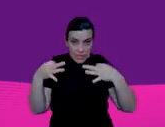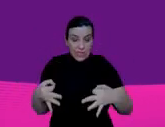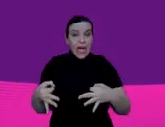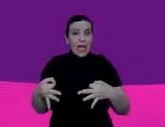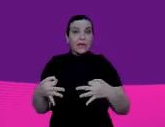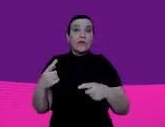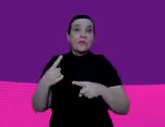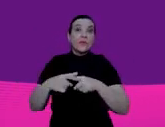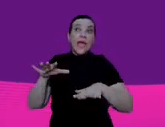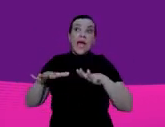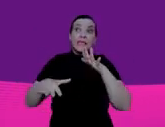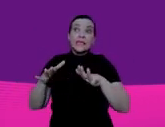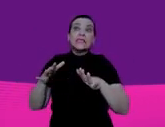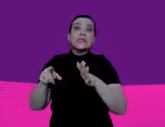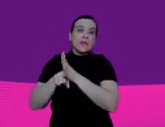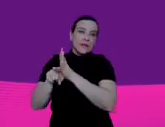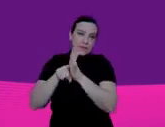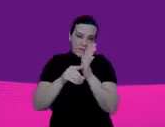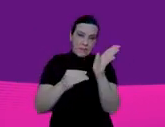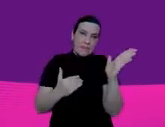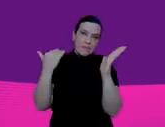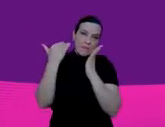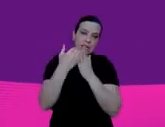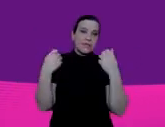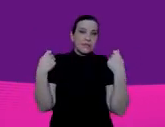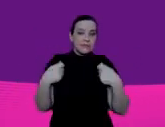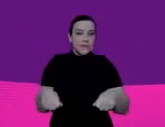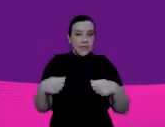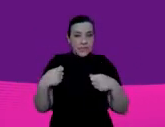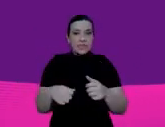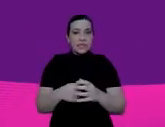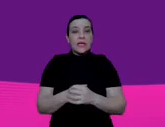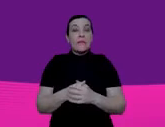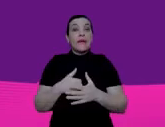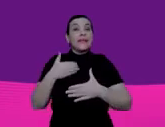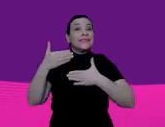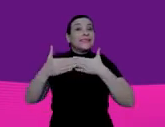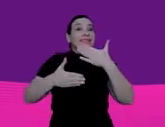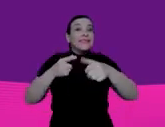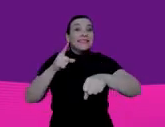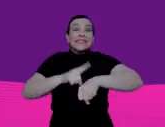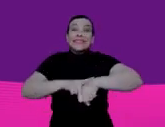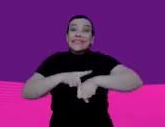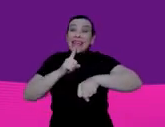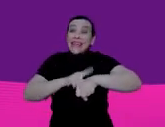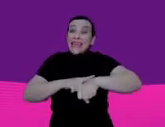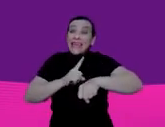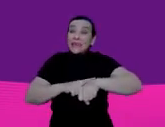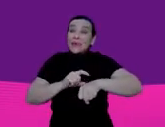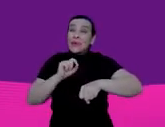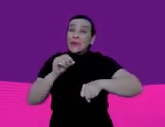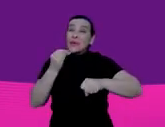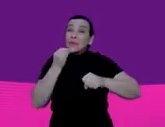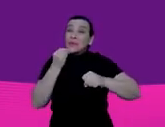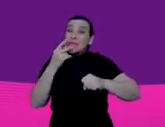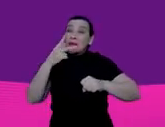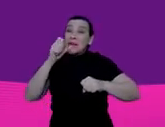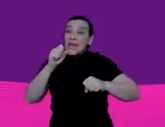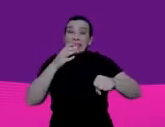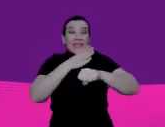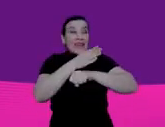adequada. A gente quer, com isso, diminuir o tempo que o paciente precisa gastar dentro de um pronto atendimento,